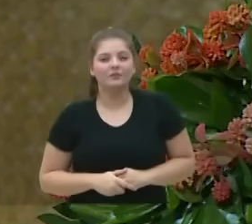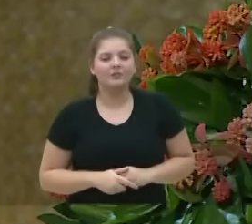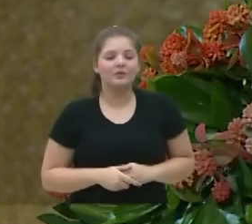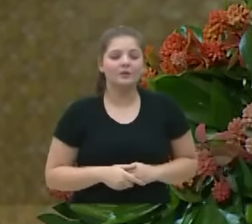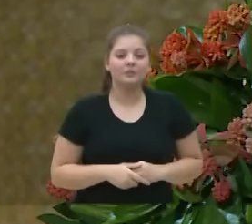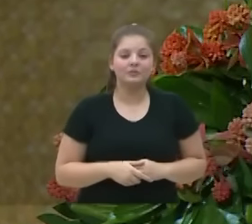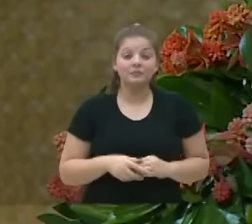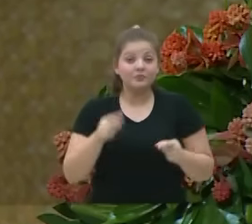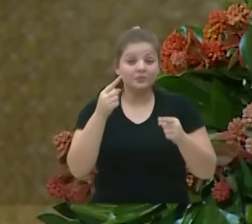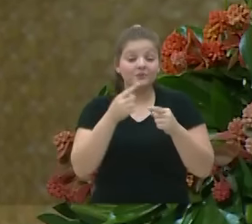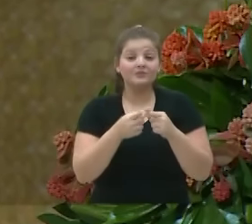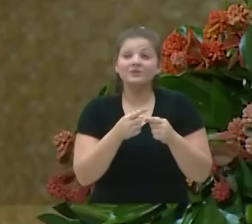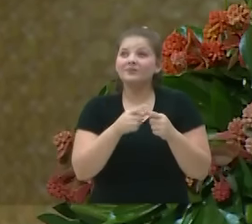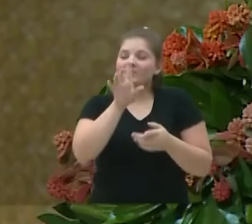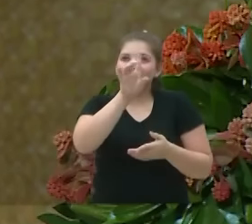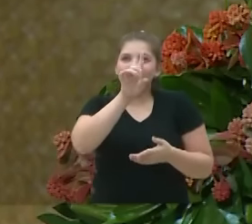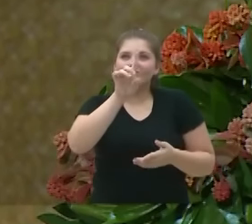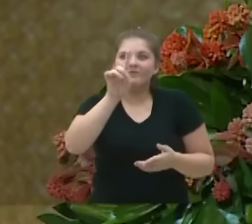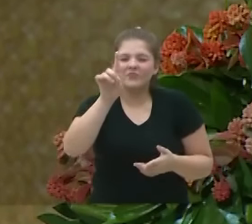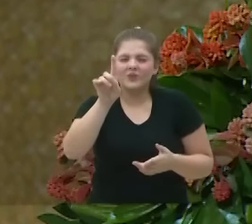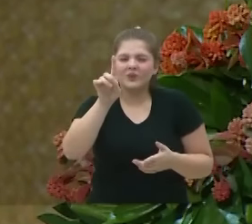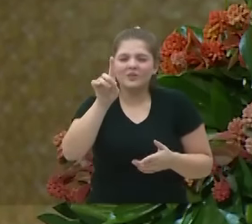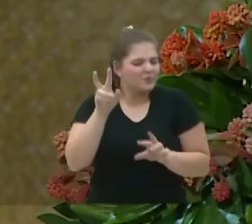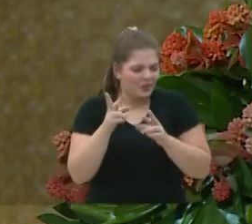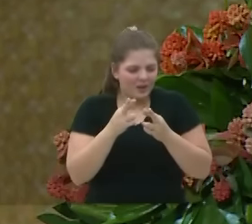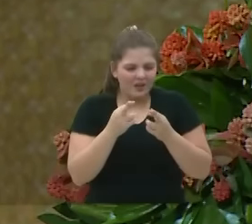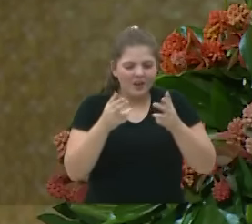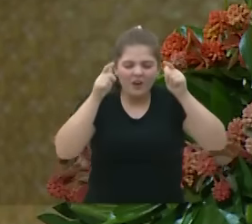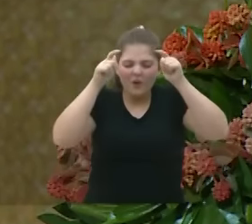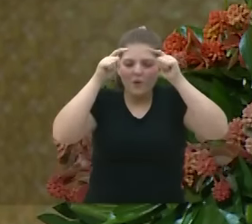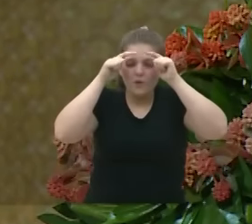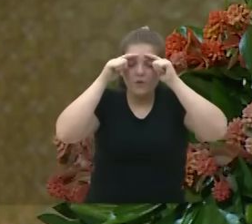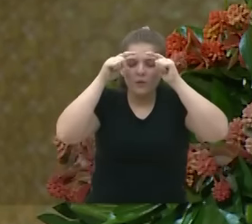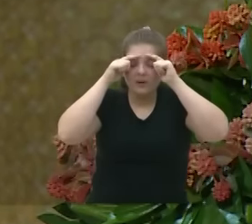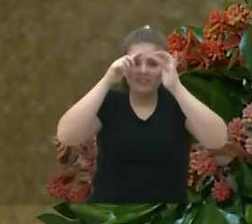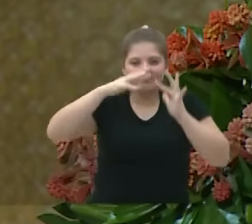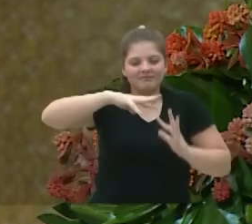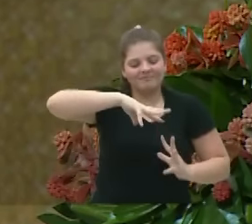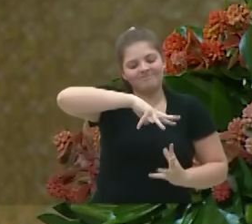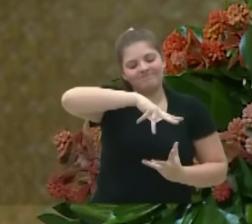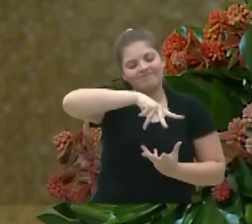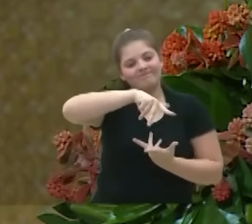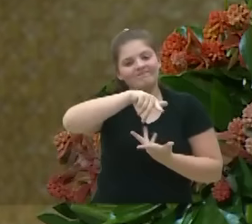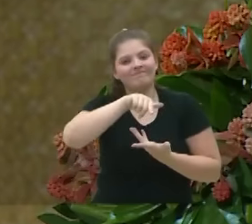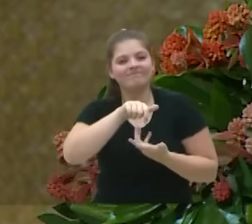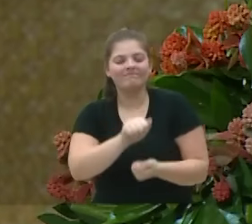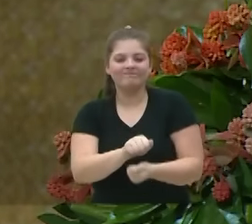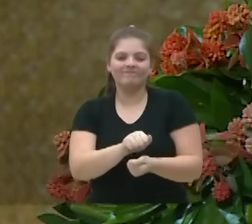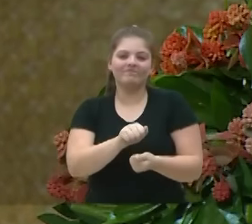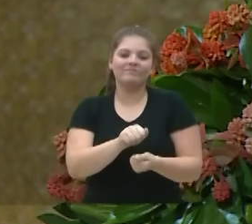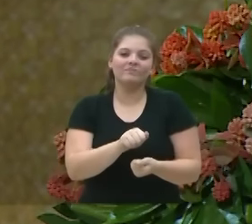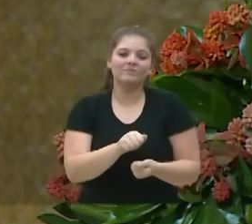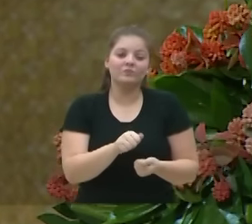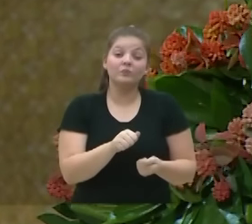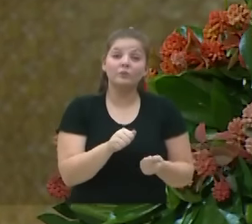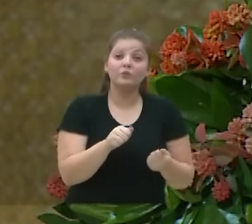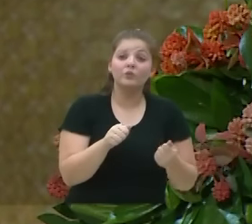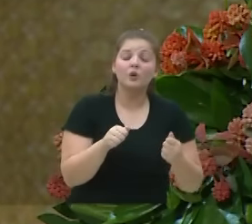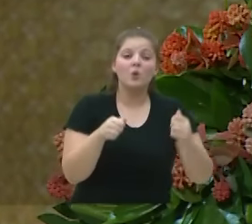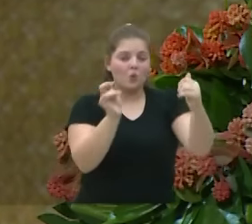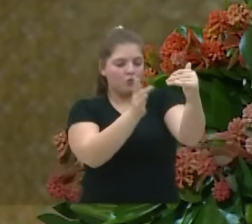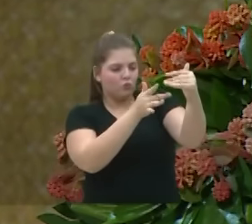Porque Deus é o grande rei de toda a terra, ao som da